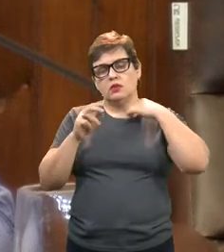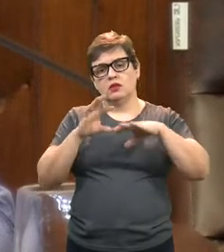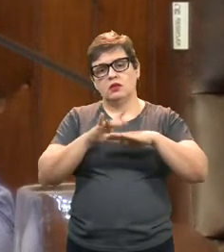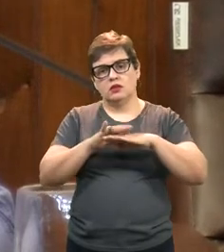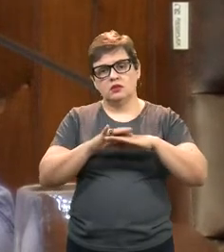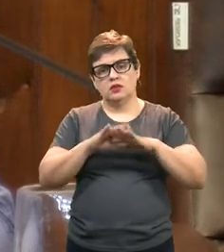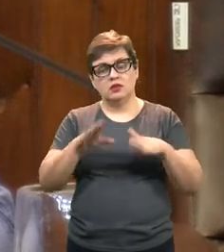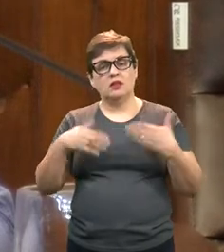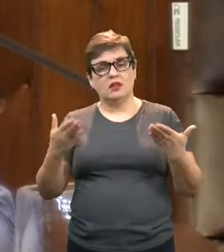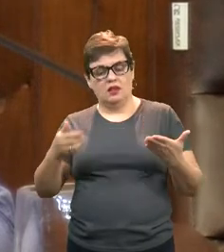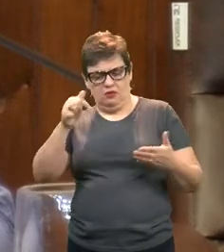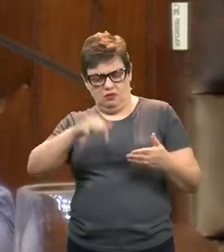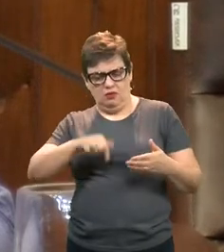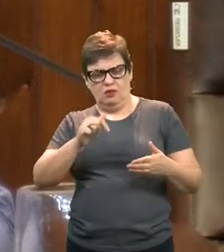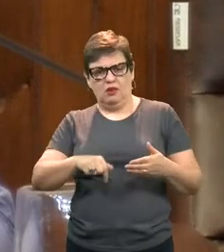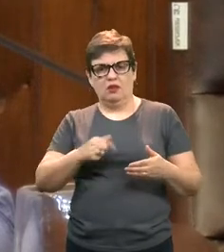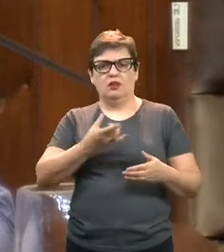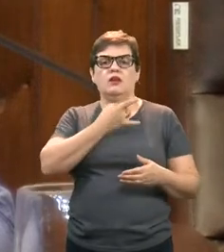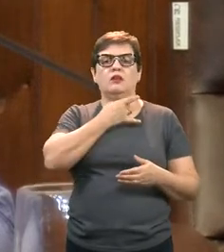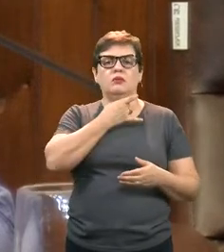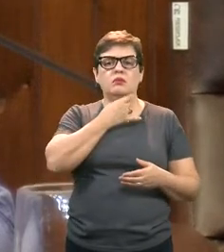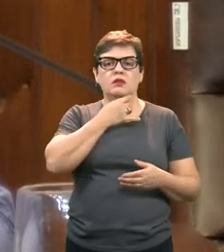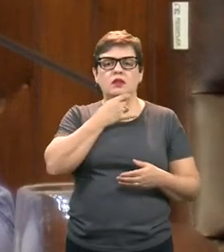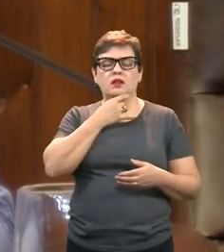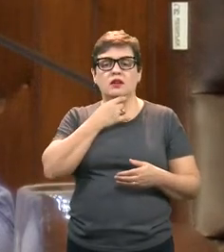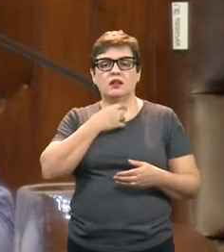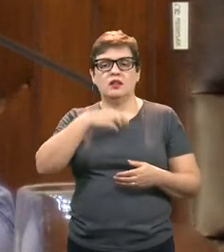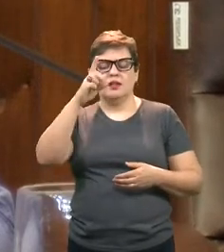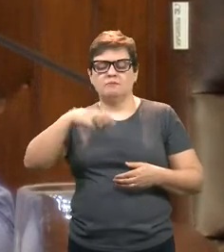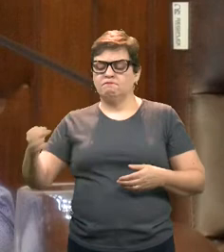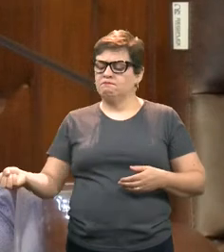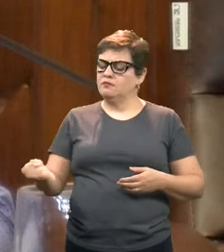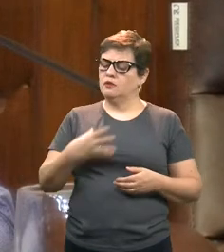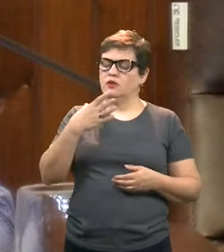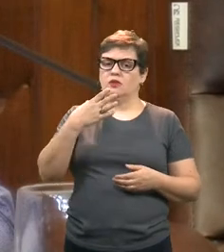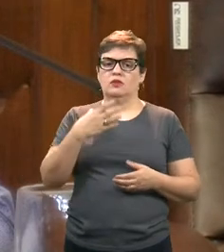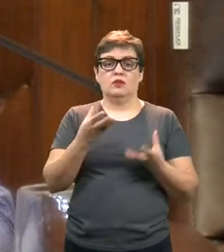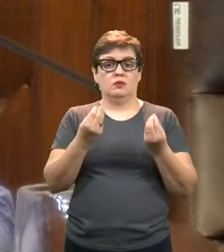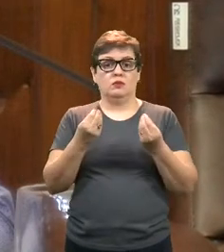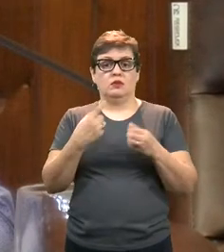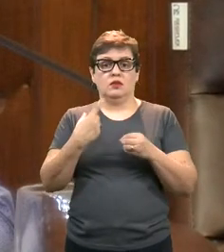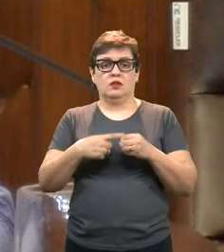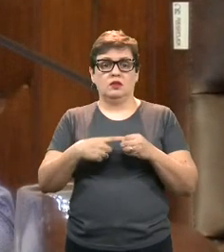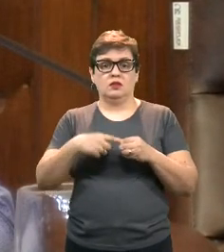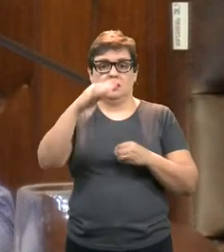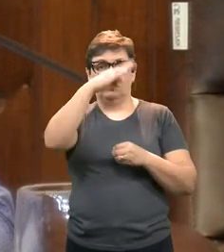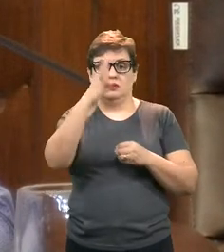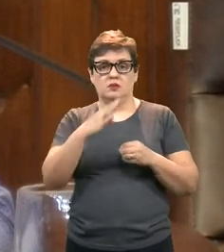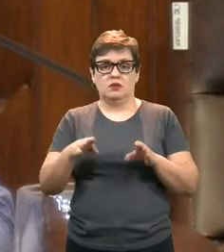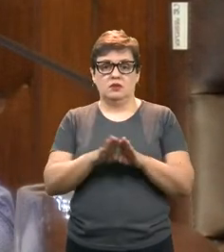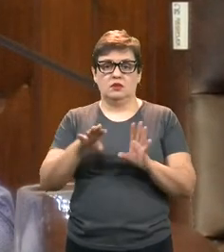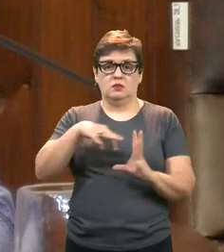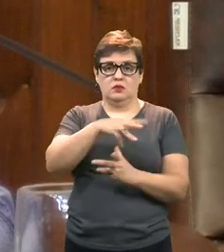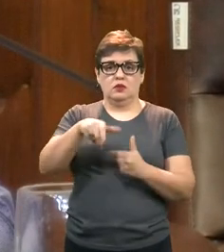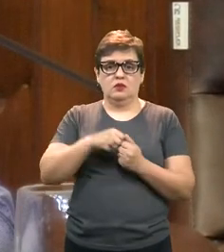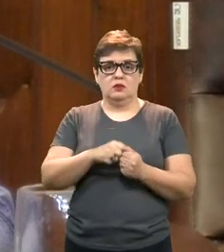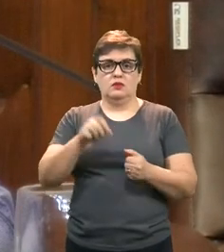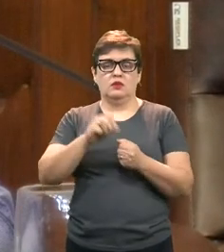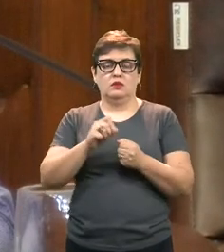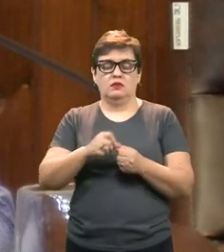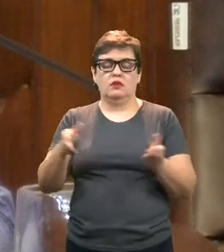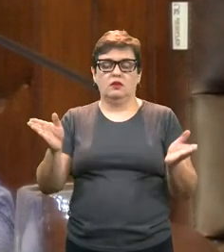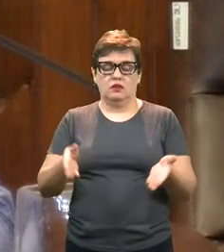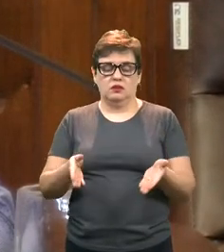na vanguarda de muitas outras cidades brasileiras e do mundo e realiza nessa noite essa audiência